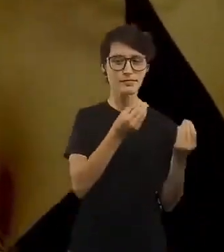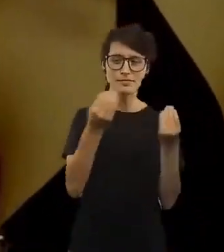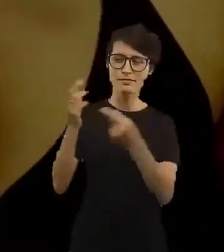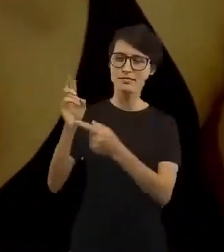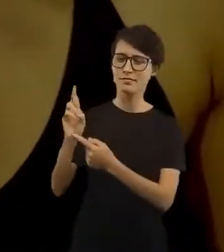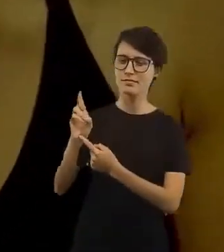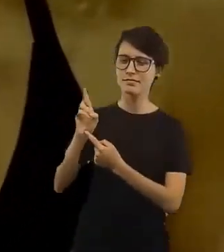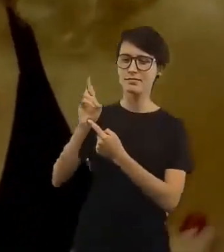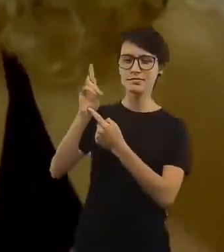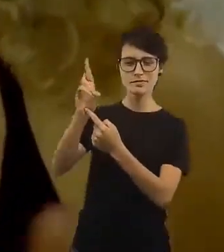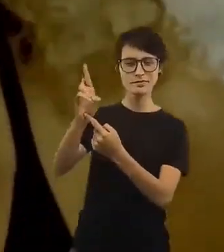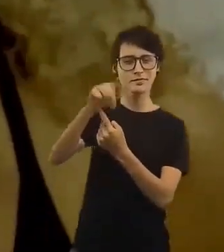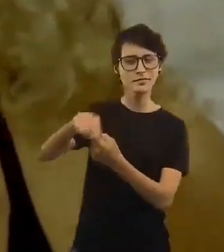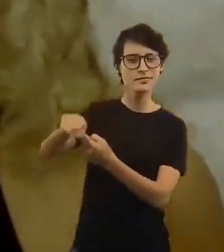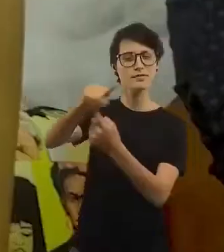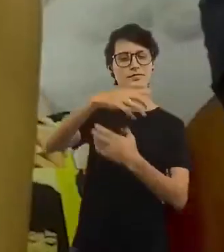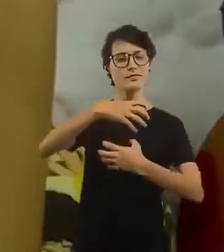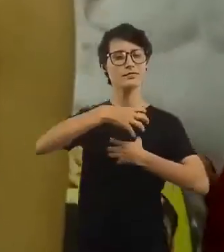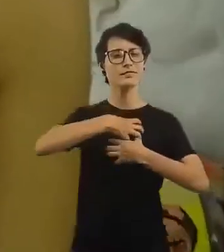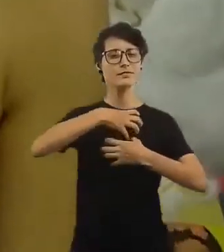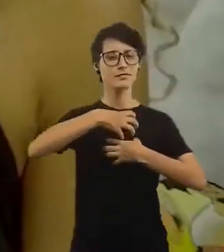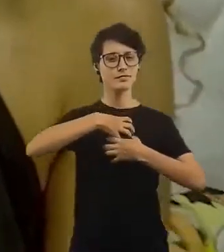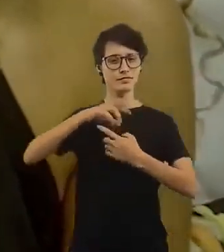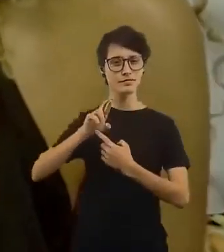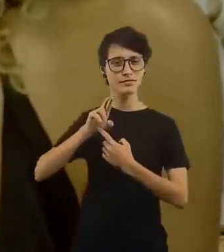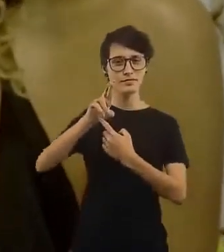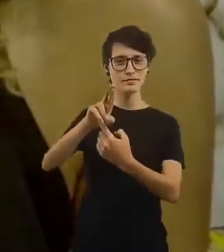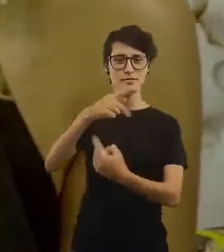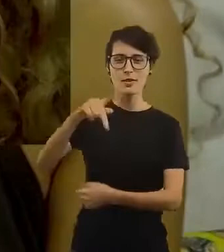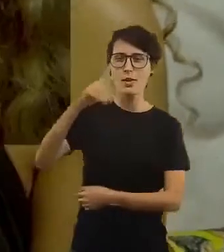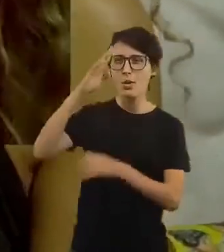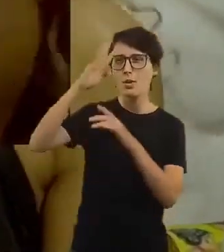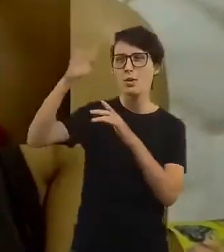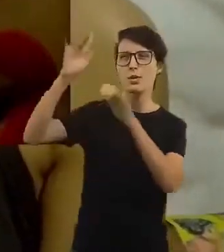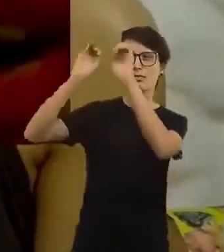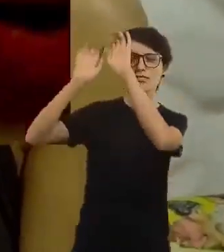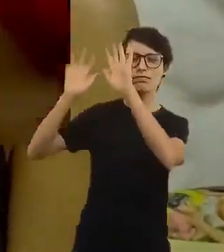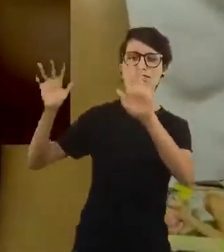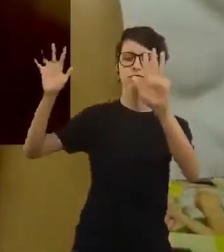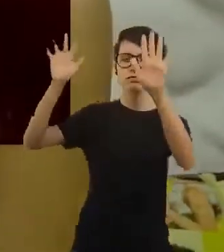ilumine seu ser, seu sonho é luz.